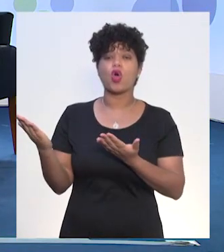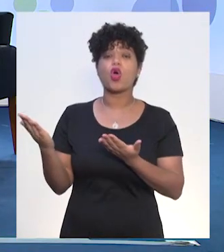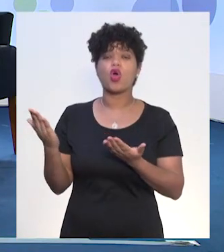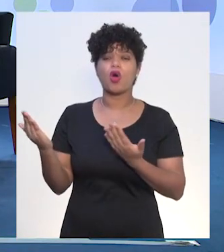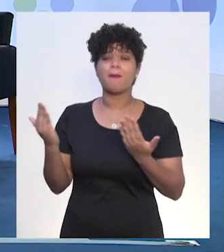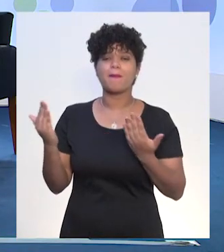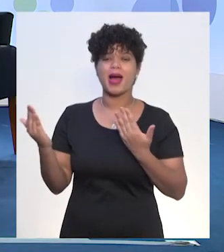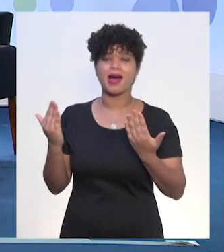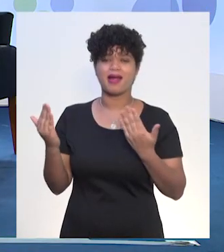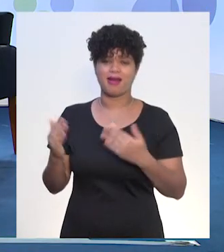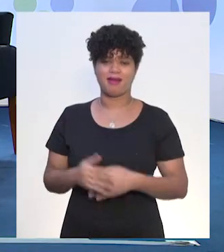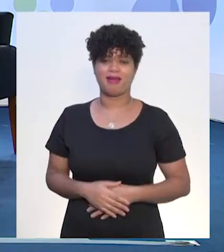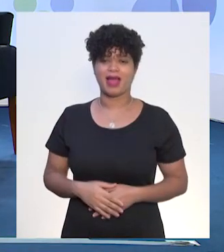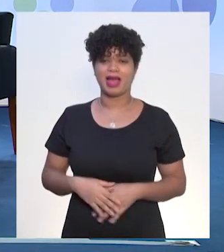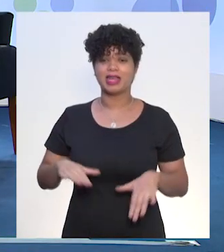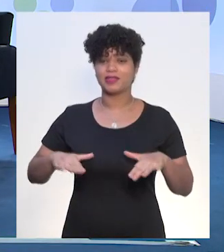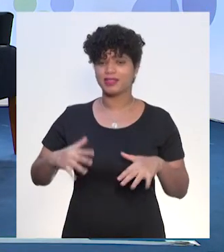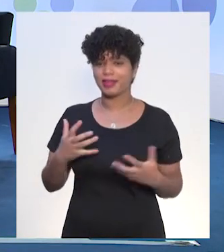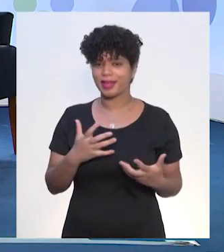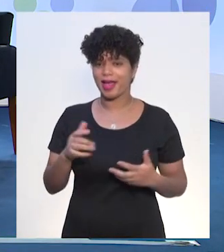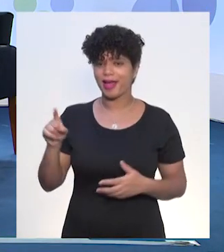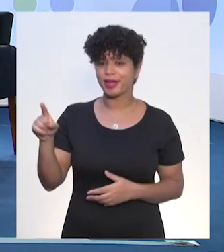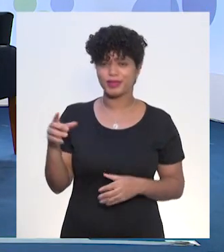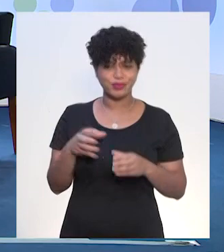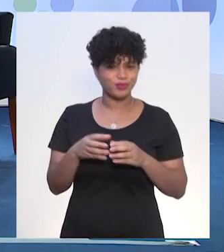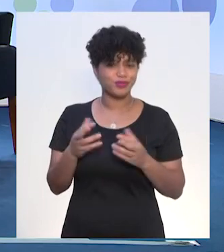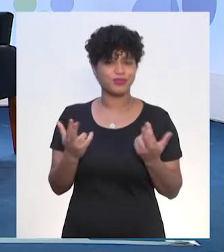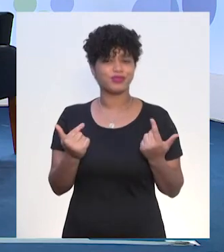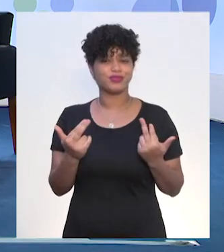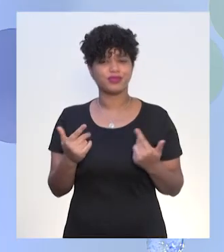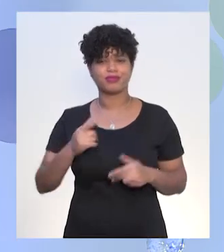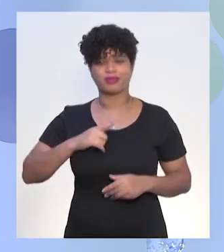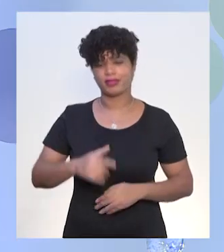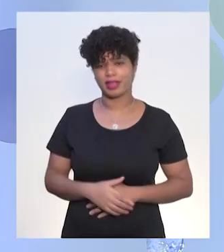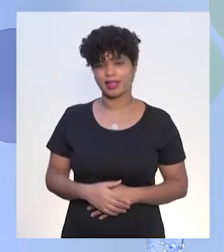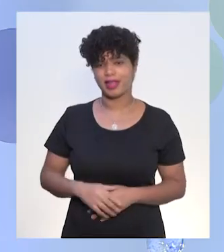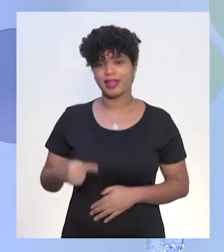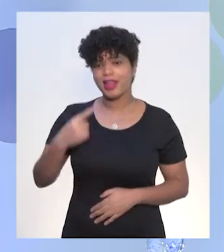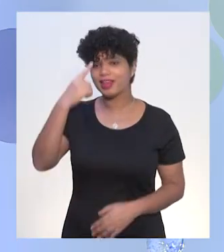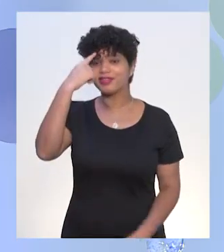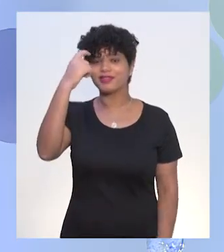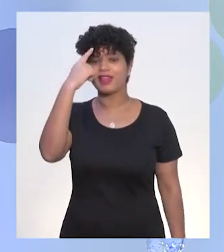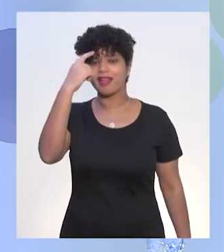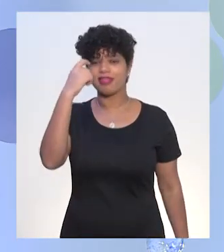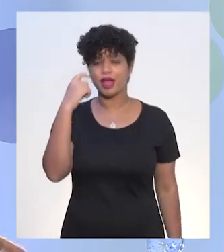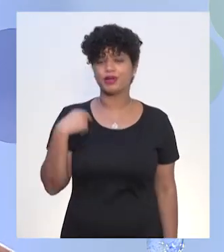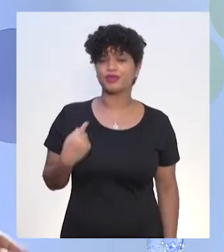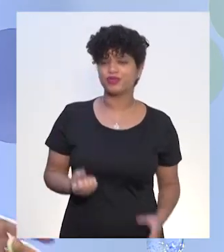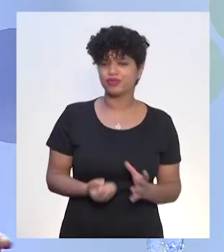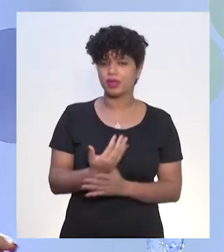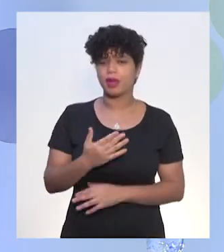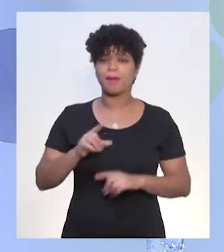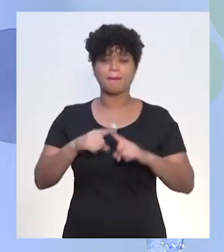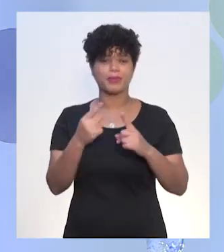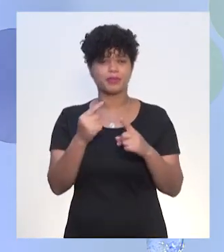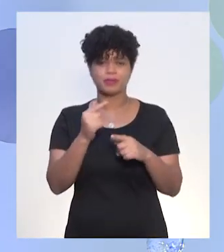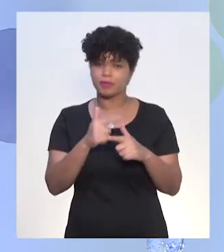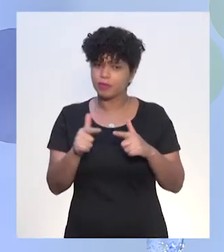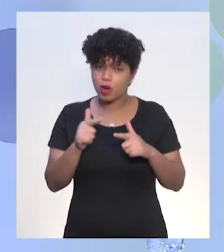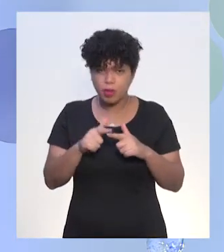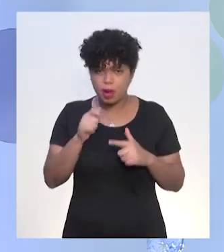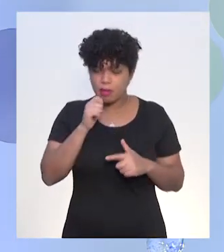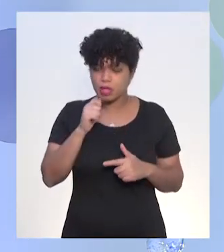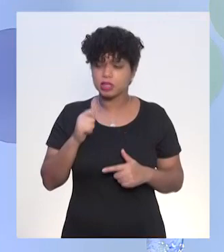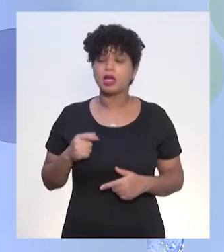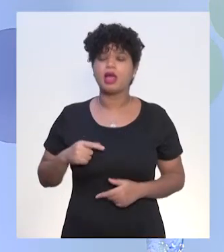porque eles normalmente têm grupos né então eles criam a identidade e não há problema nenhum e